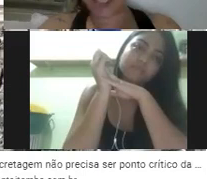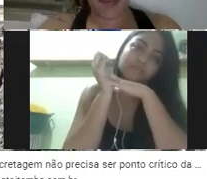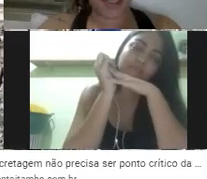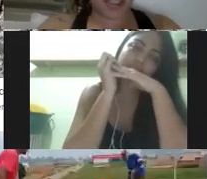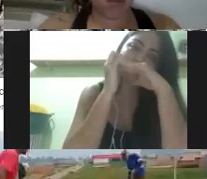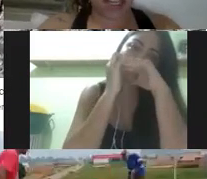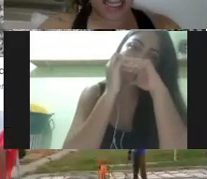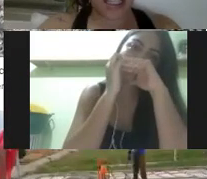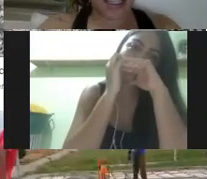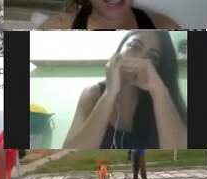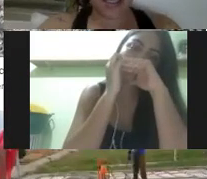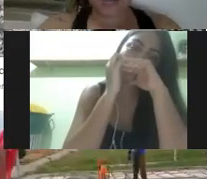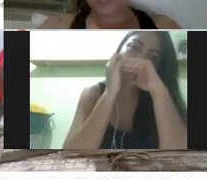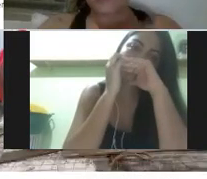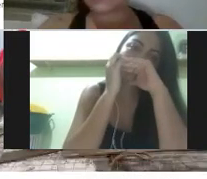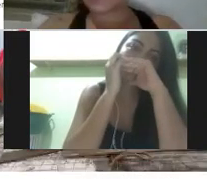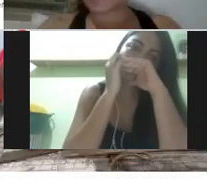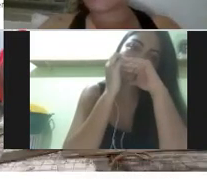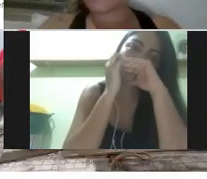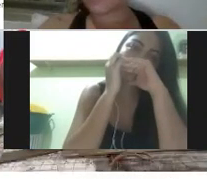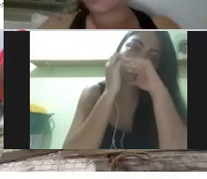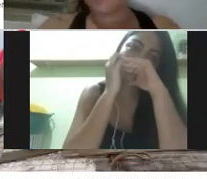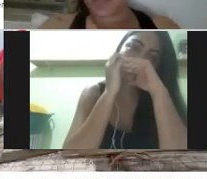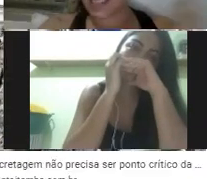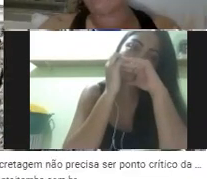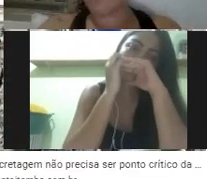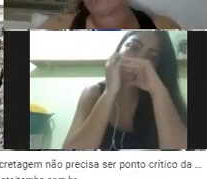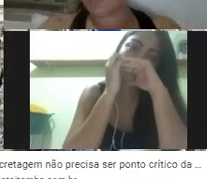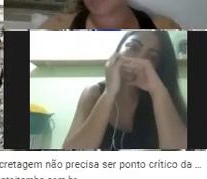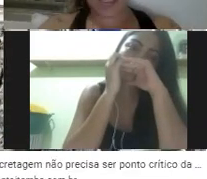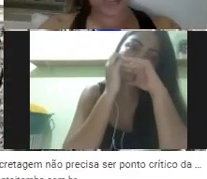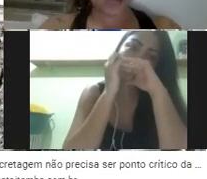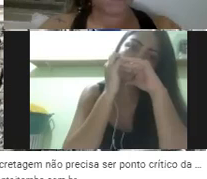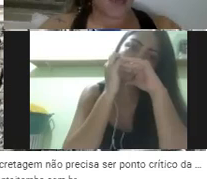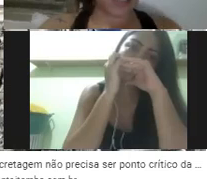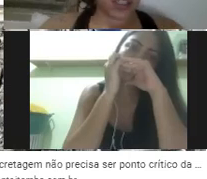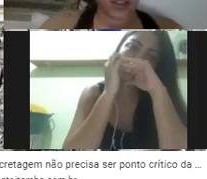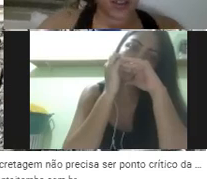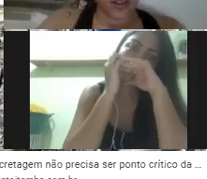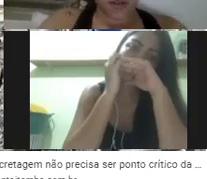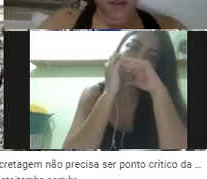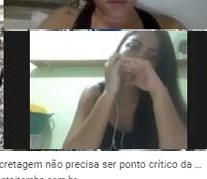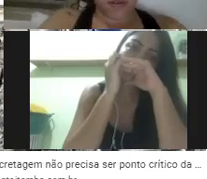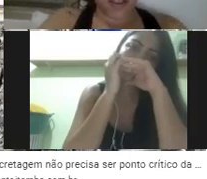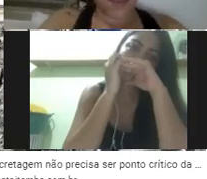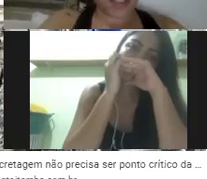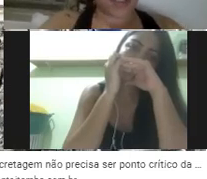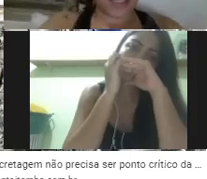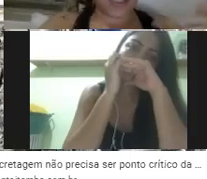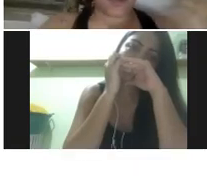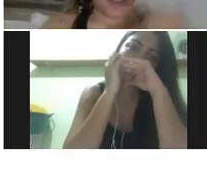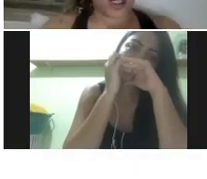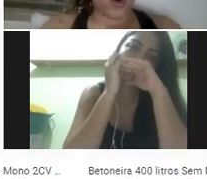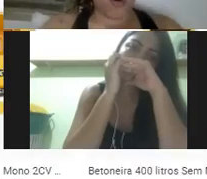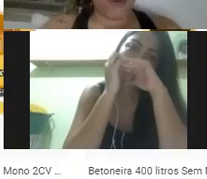tudo praticamente é concretado assim. Em obra pequena, vai na mão mesmo, né? A gente bate. Depois a gente